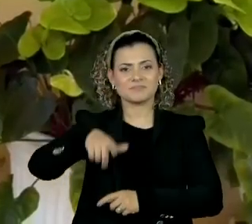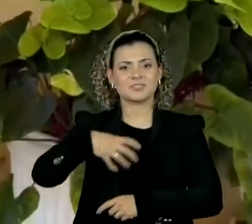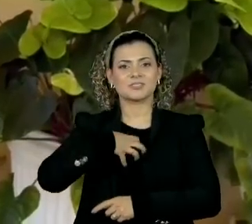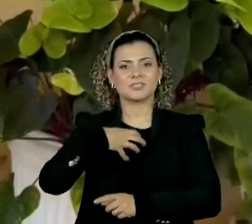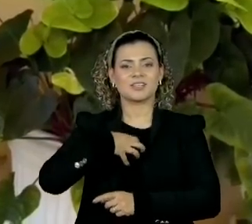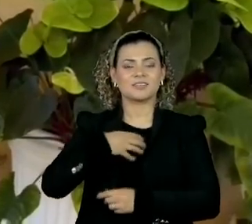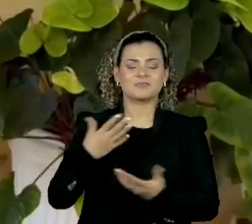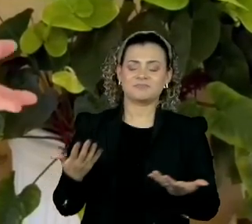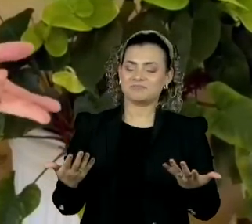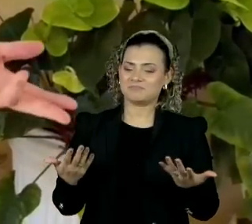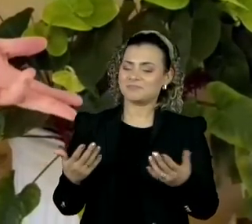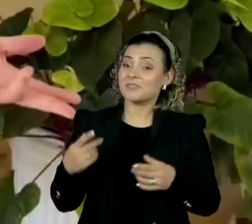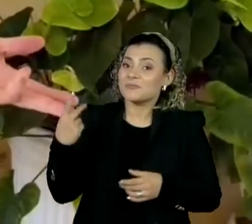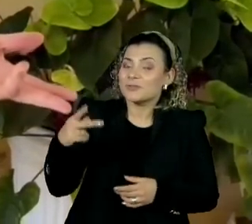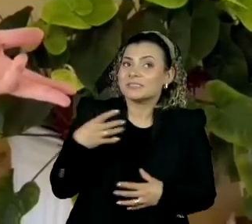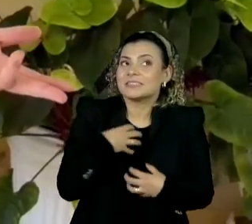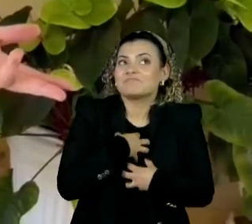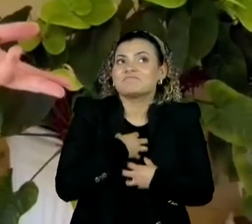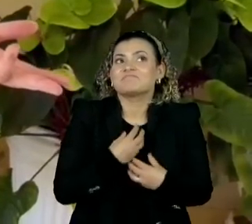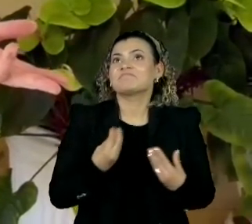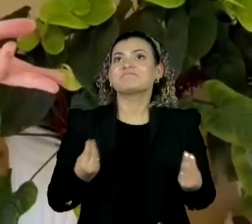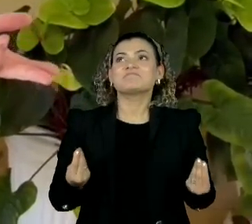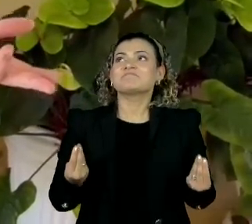personalidade, pela tua